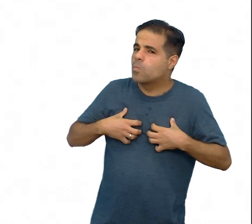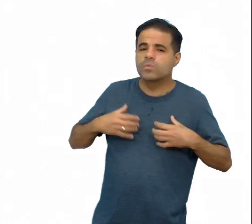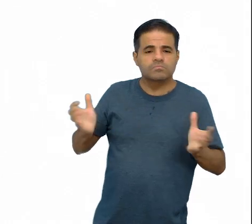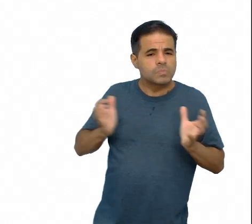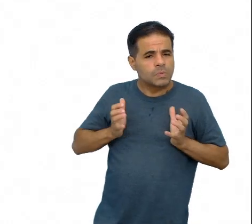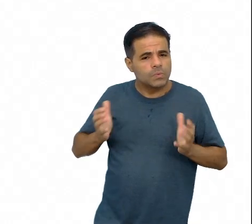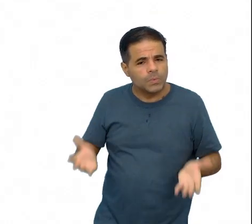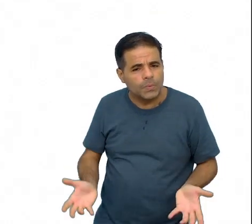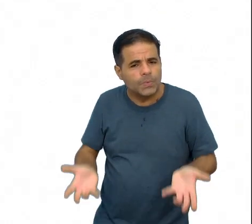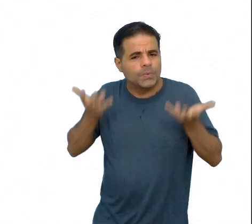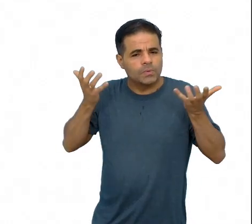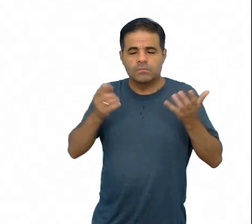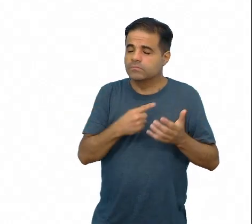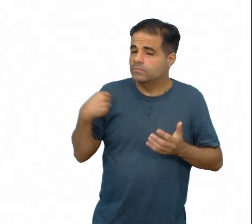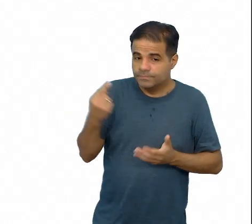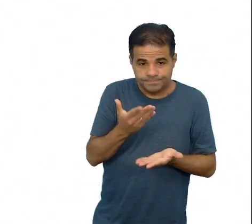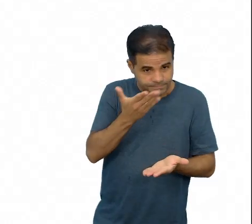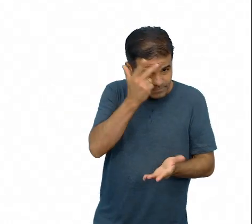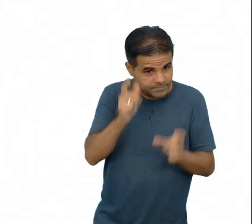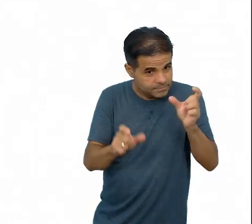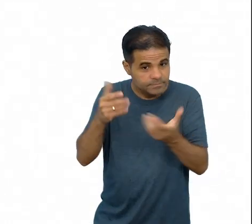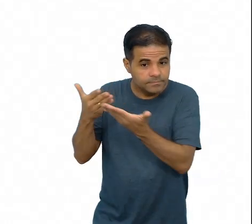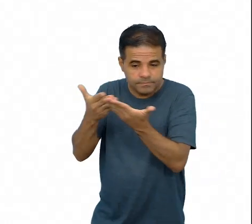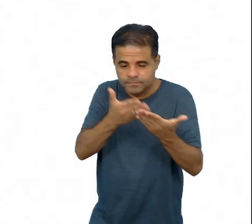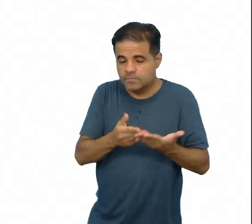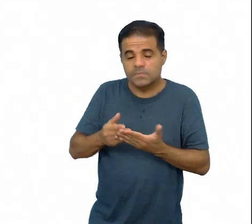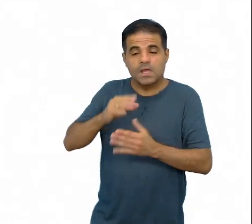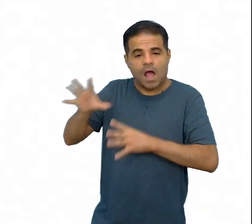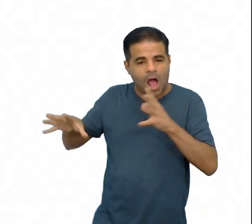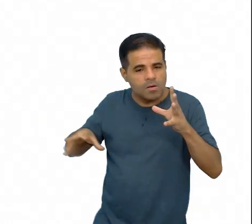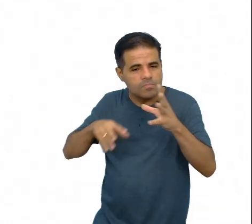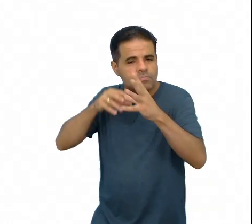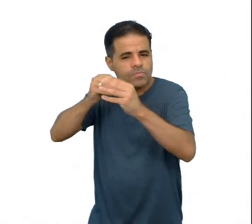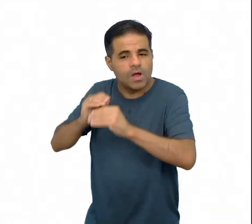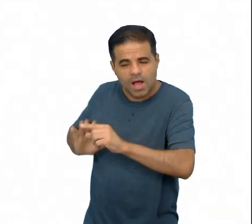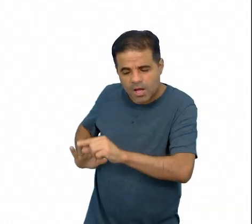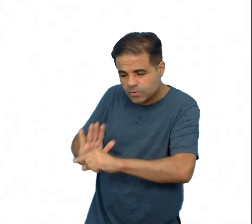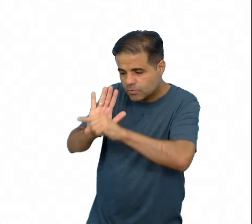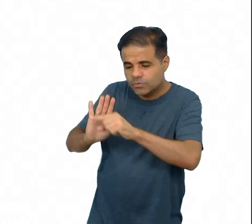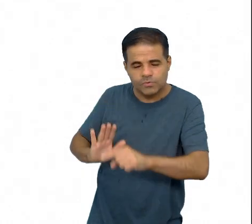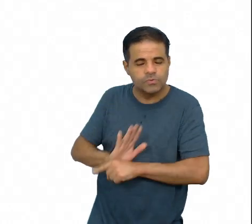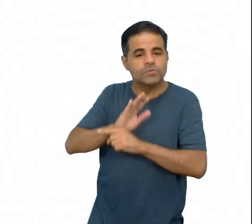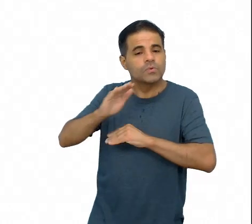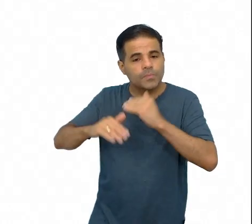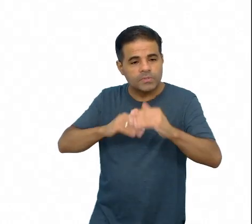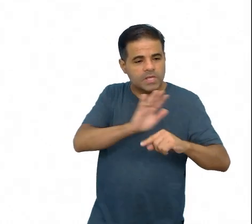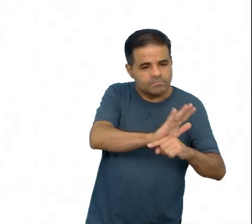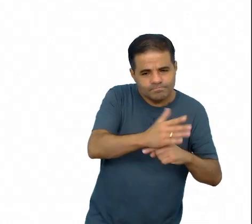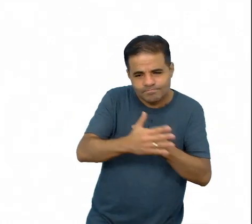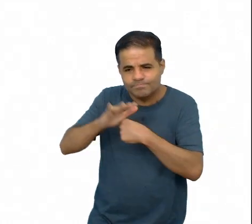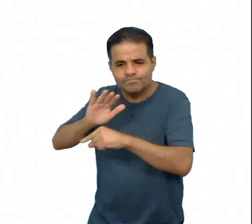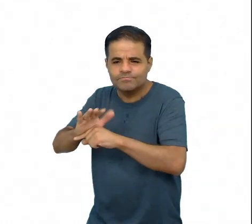rico e do quanto que os estudantes contribuem, né, até no processo do outro, porque a